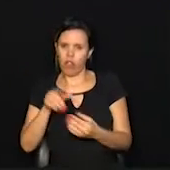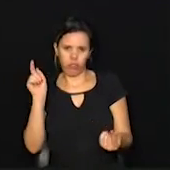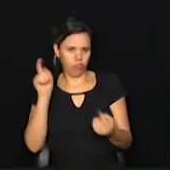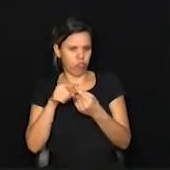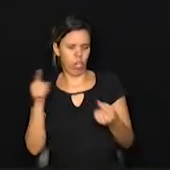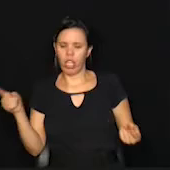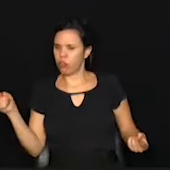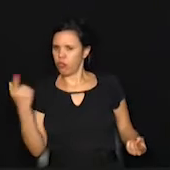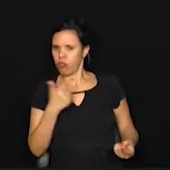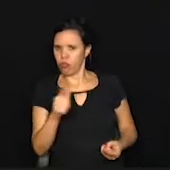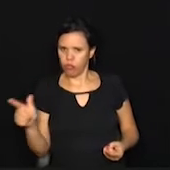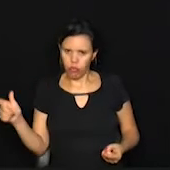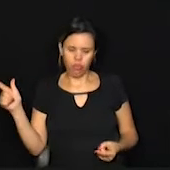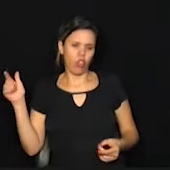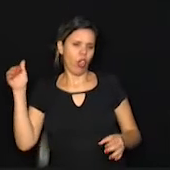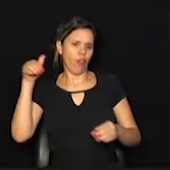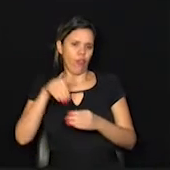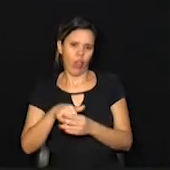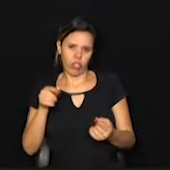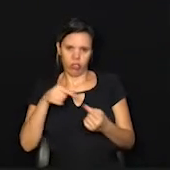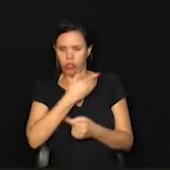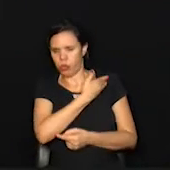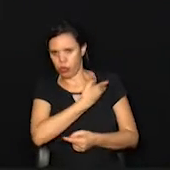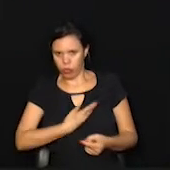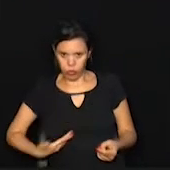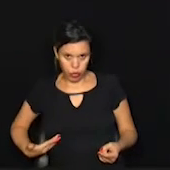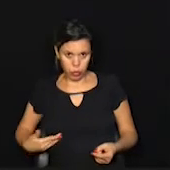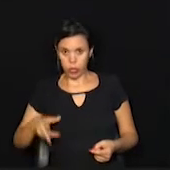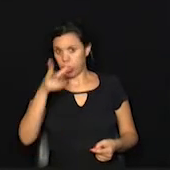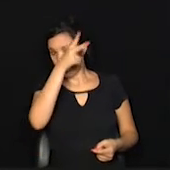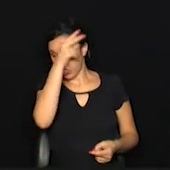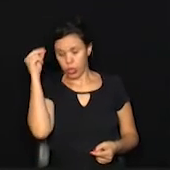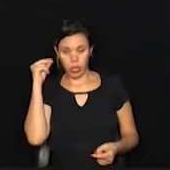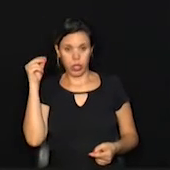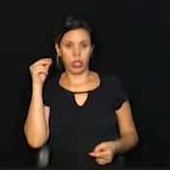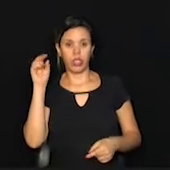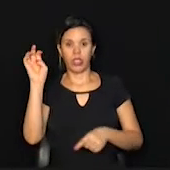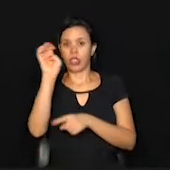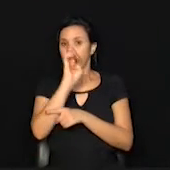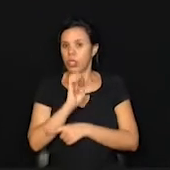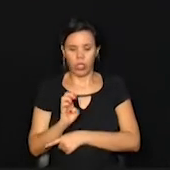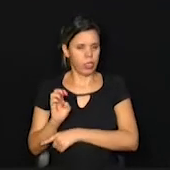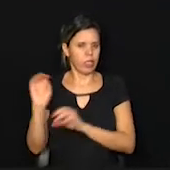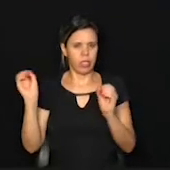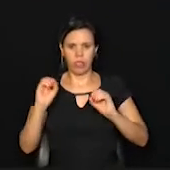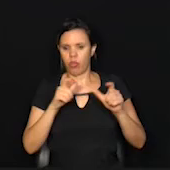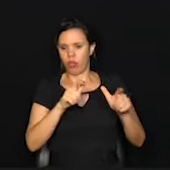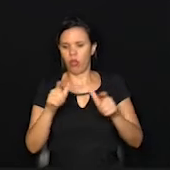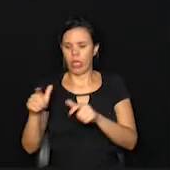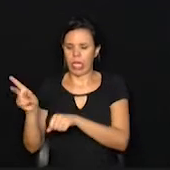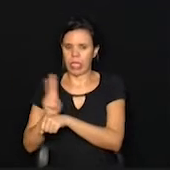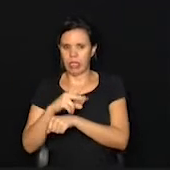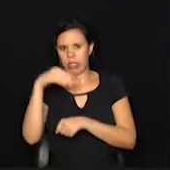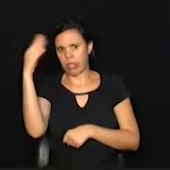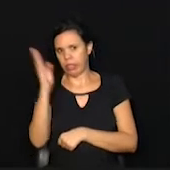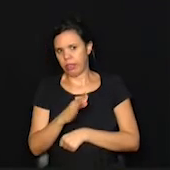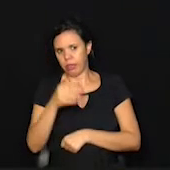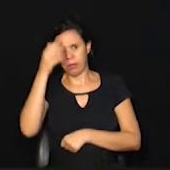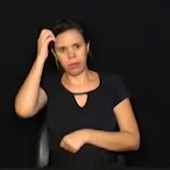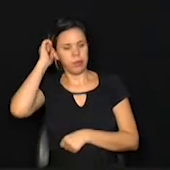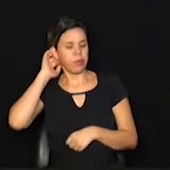direta para Governador não tinha eleição direta para prefeito de capitais nem para prefeito de área de segurança nacional